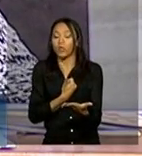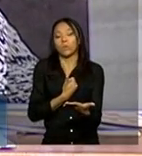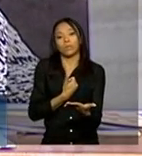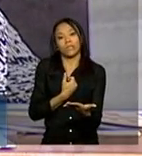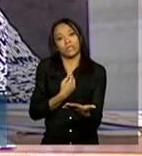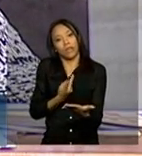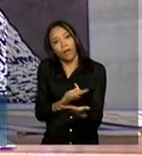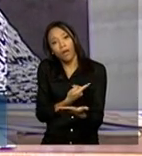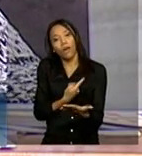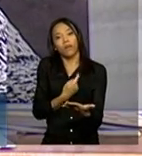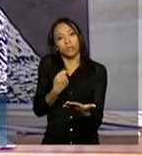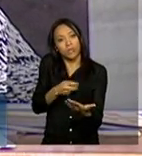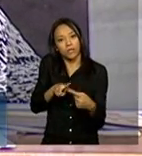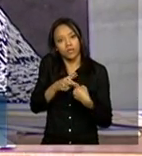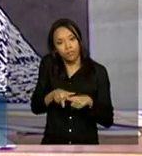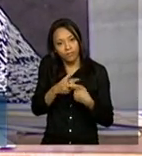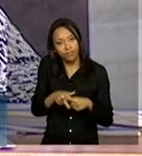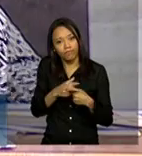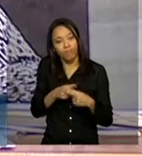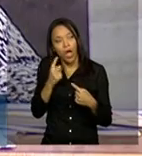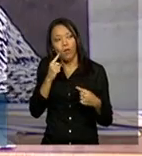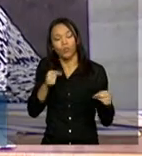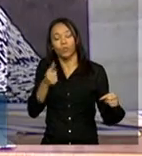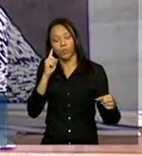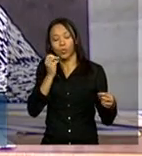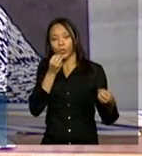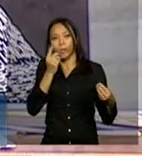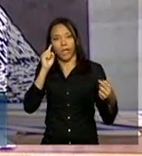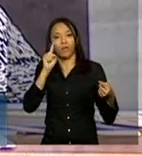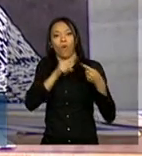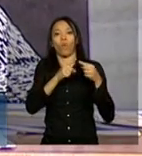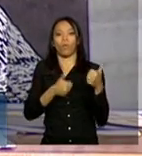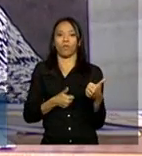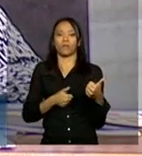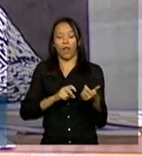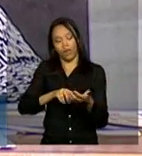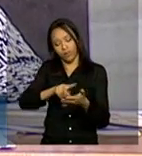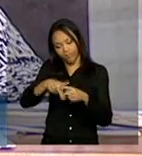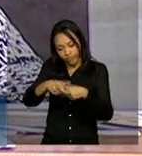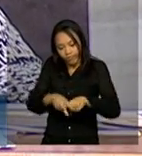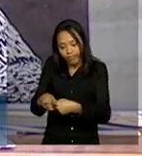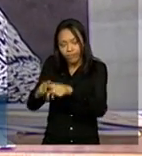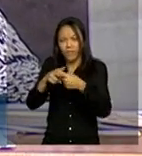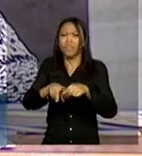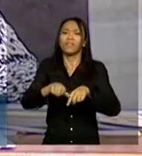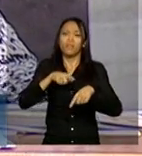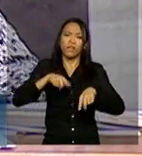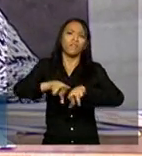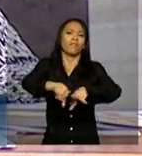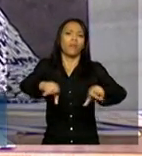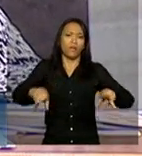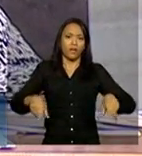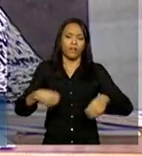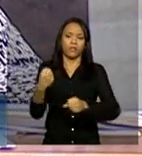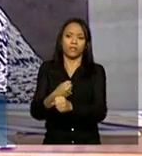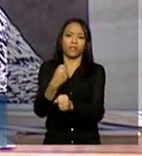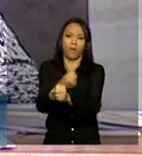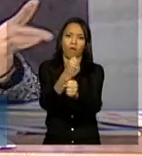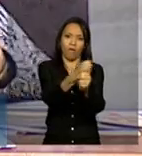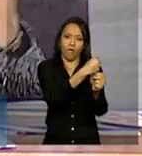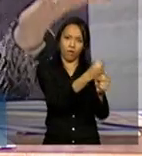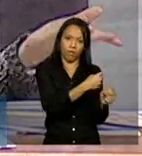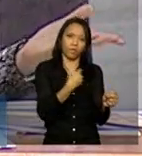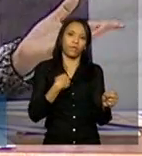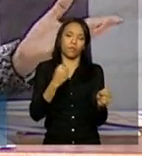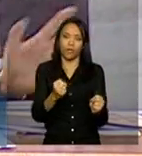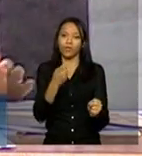são consistentes. Né? Acho que isso vale, tem um conjunto enorme de obras que eu posso citar, sei